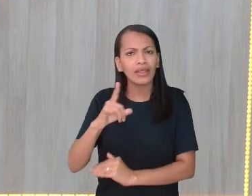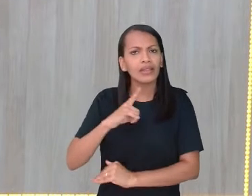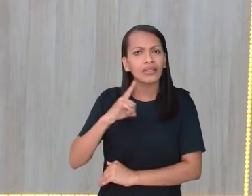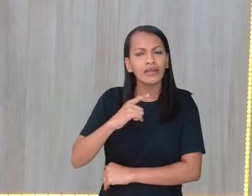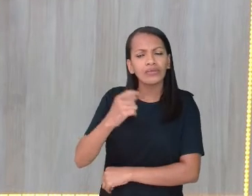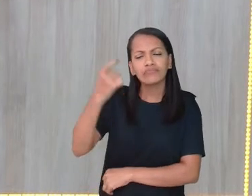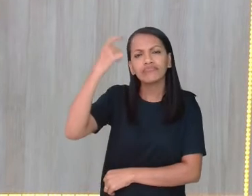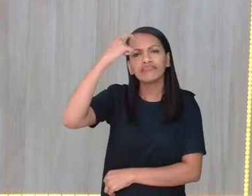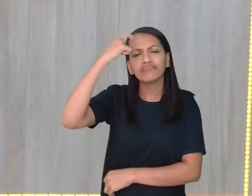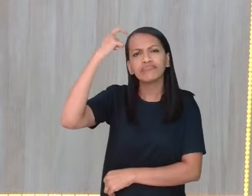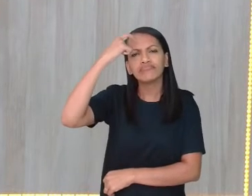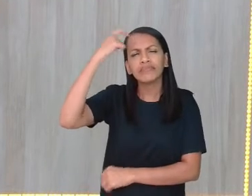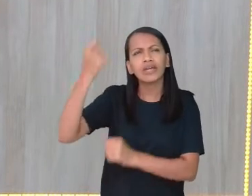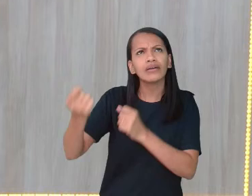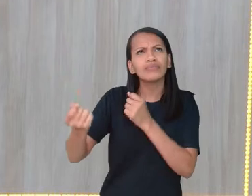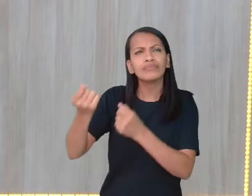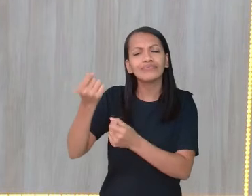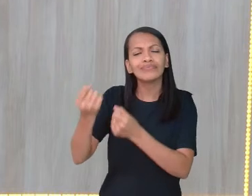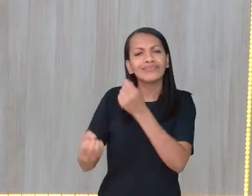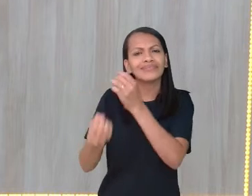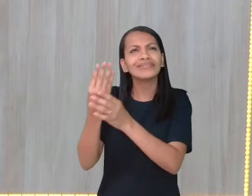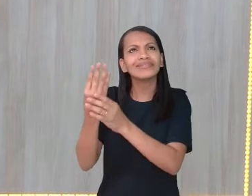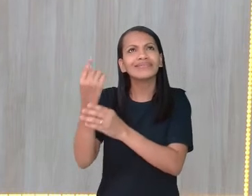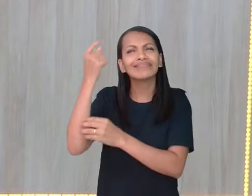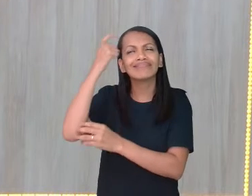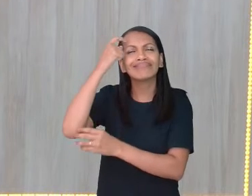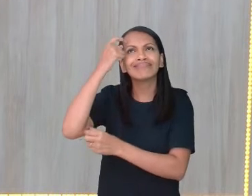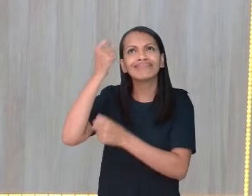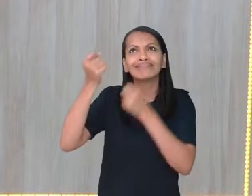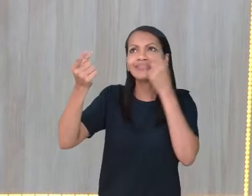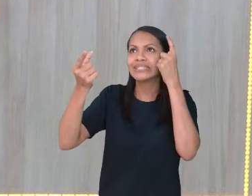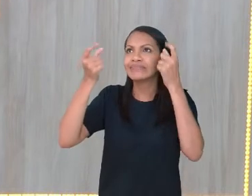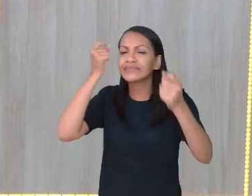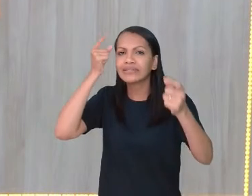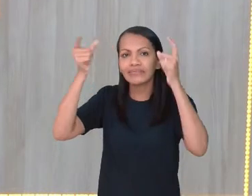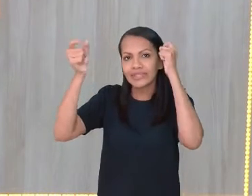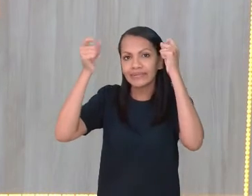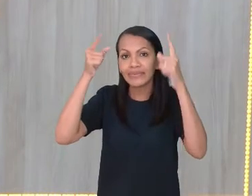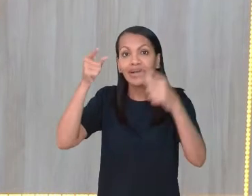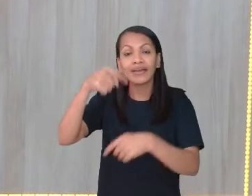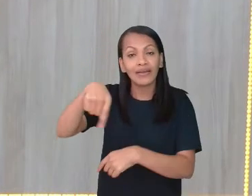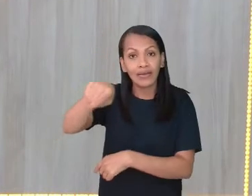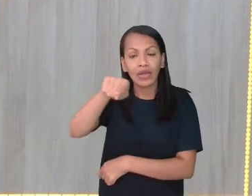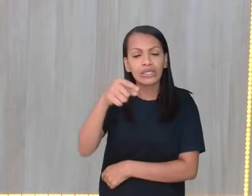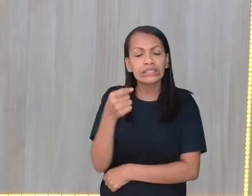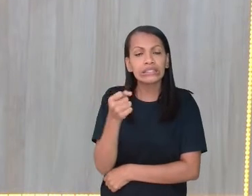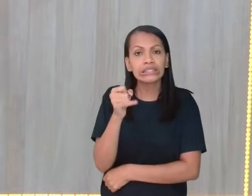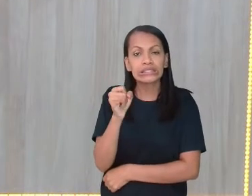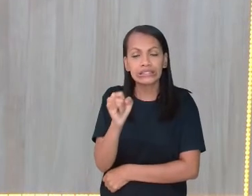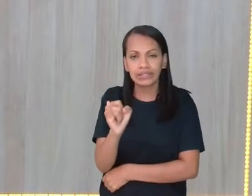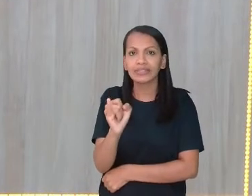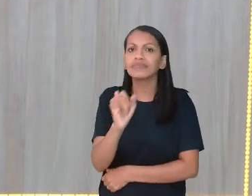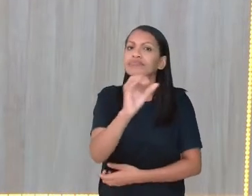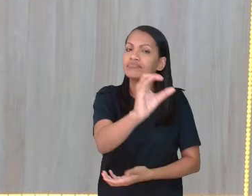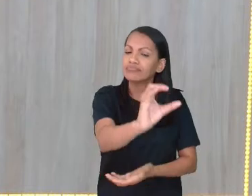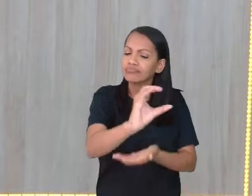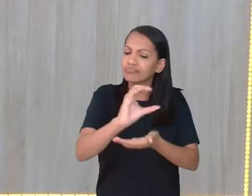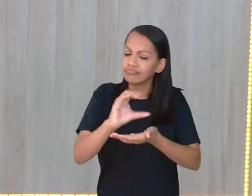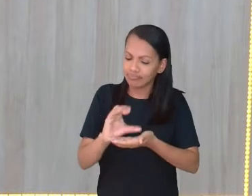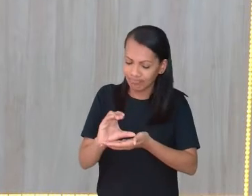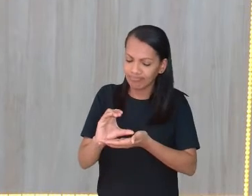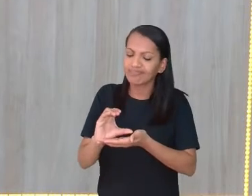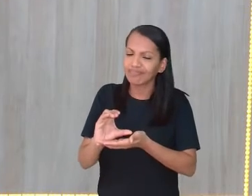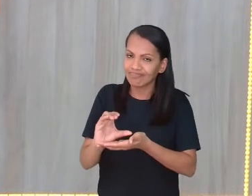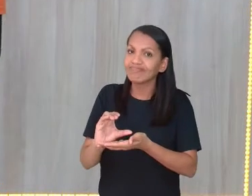mente super, hiper, mega criativa. Você tem a possibilidade de, através de um investimento que os órgãos fazem